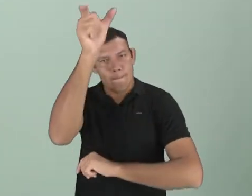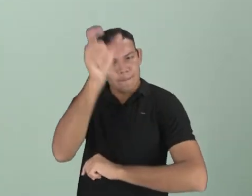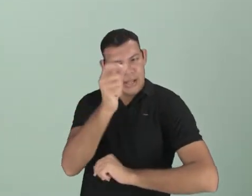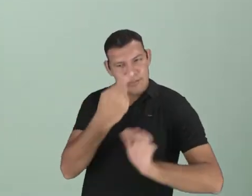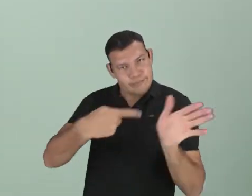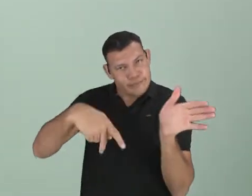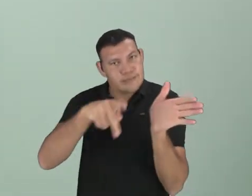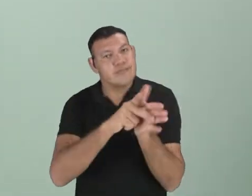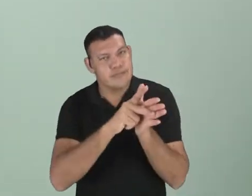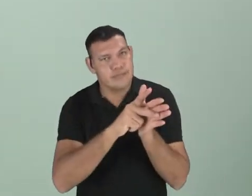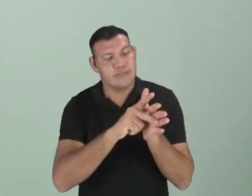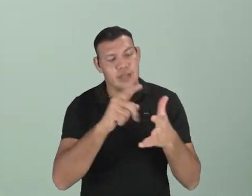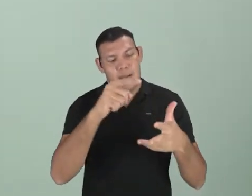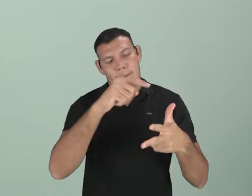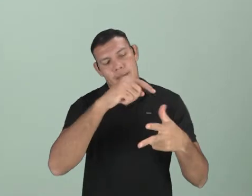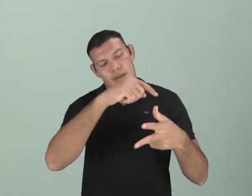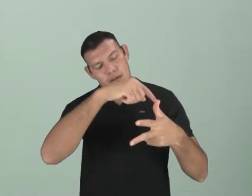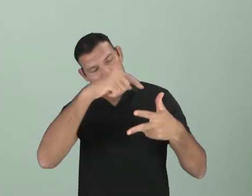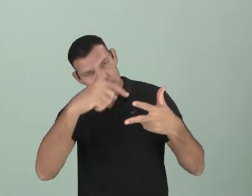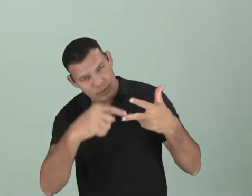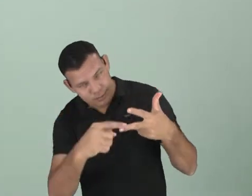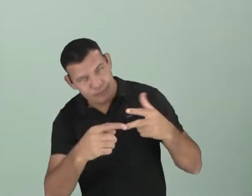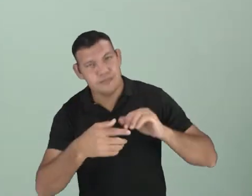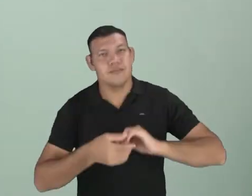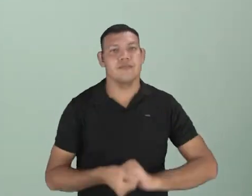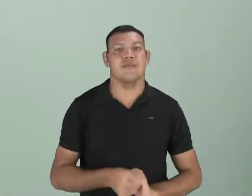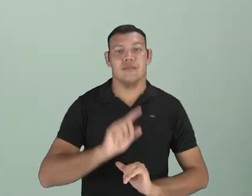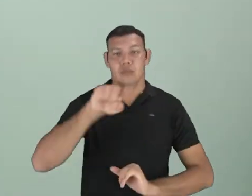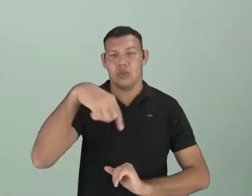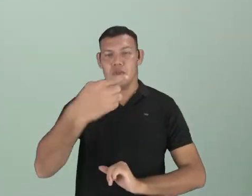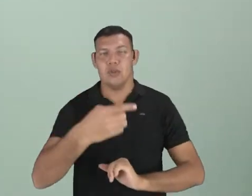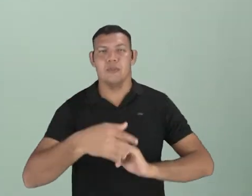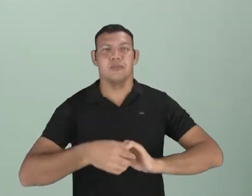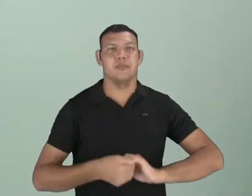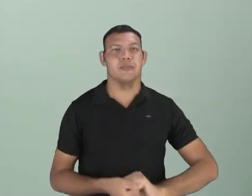esses três tipos de narrador que nós temos. Próximo.